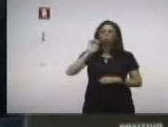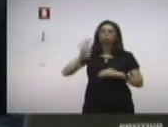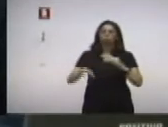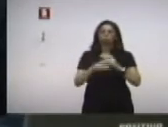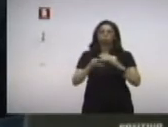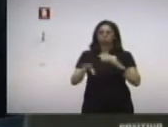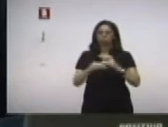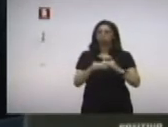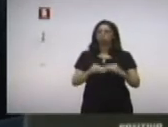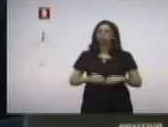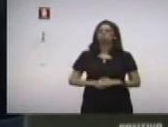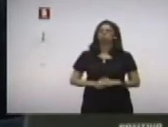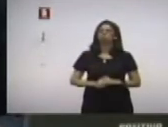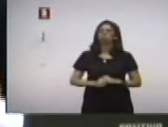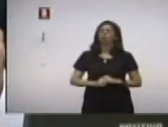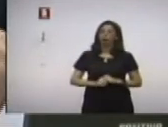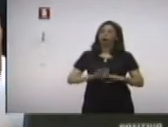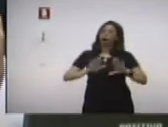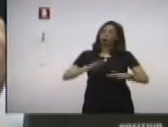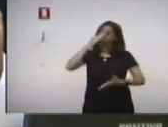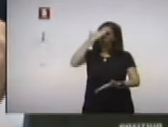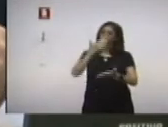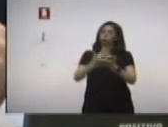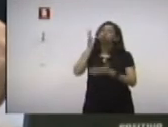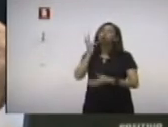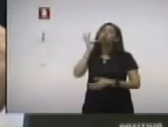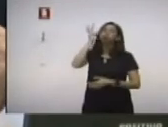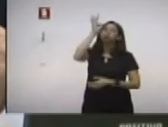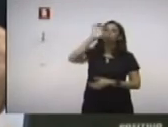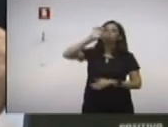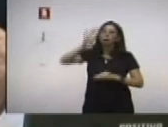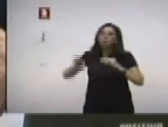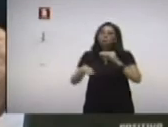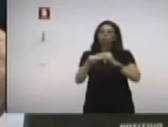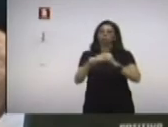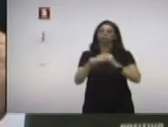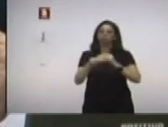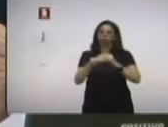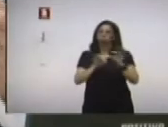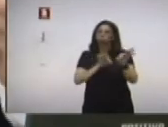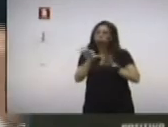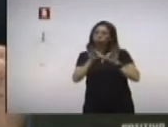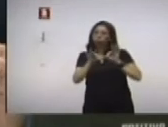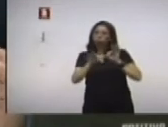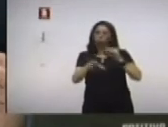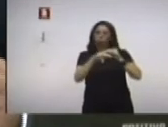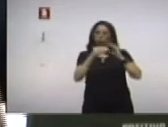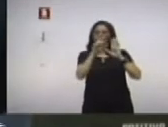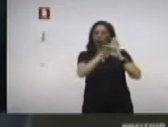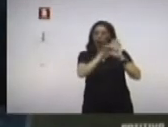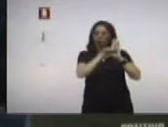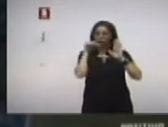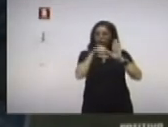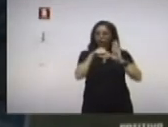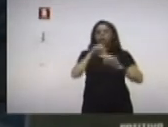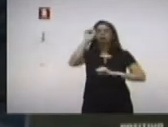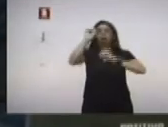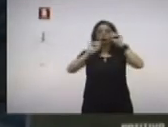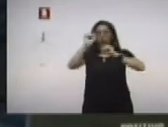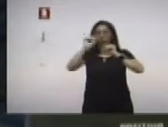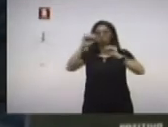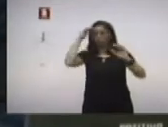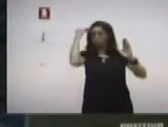pelas emendas realizadas e espero que pelo menos as emendas que agora vão fazer parte da Lei essa empresa a possa